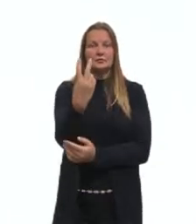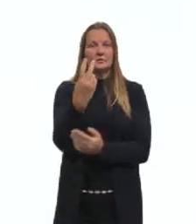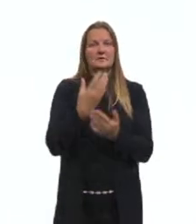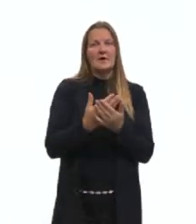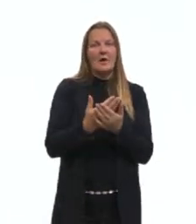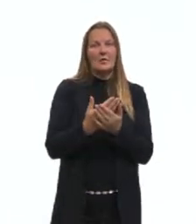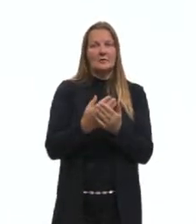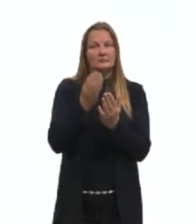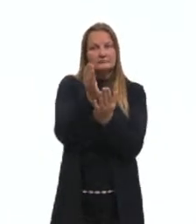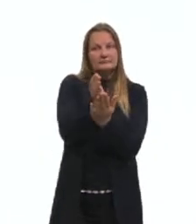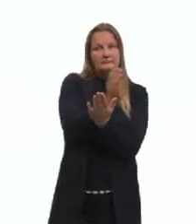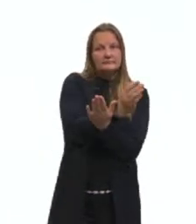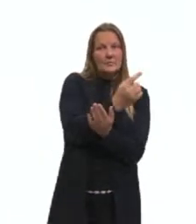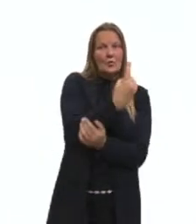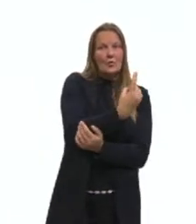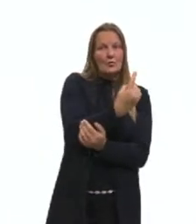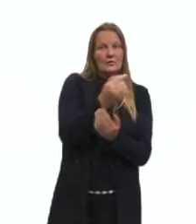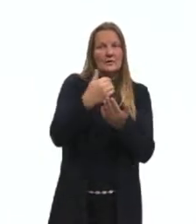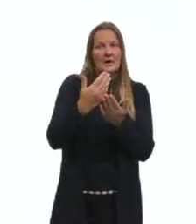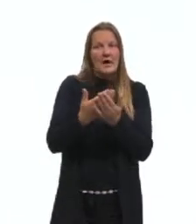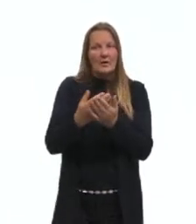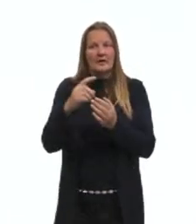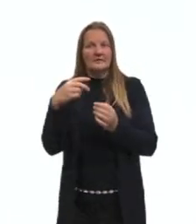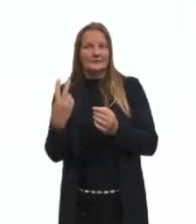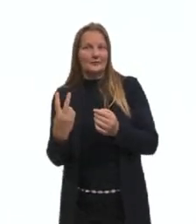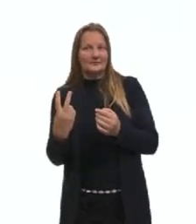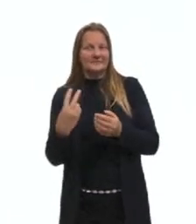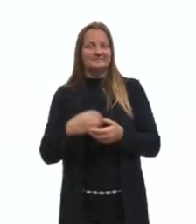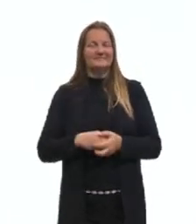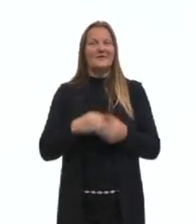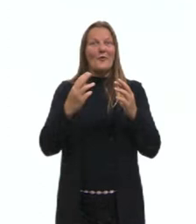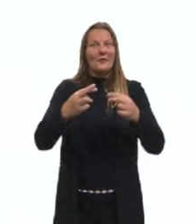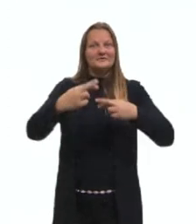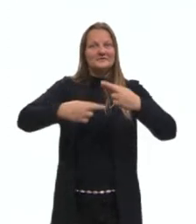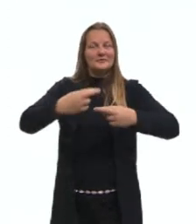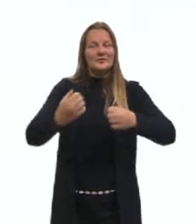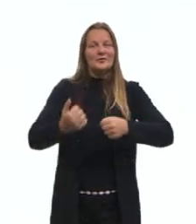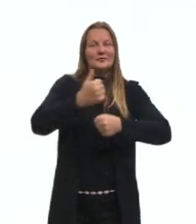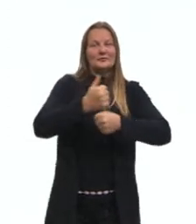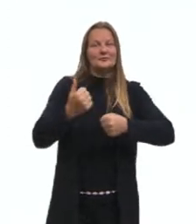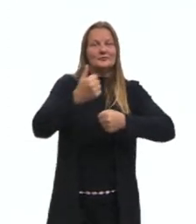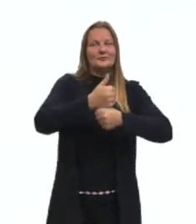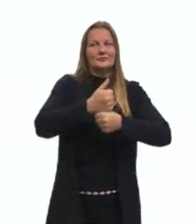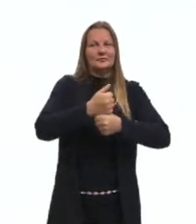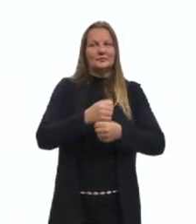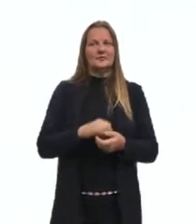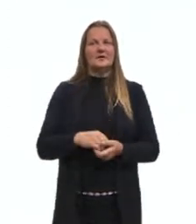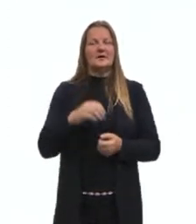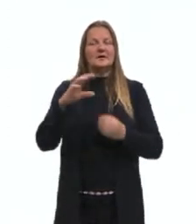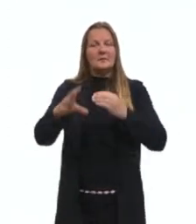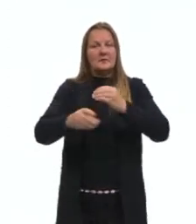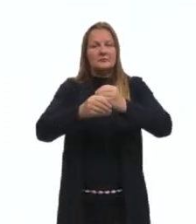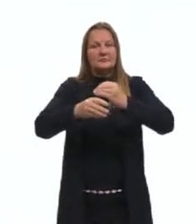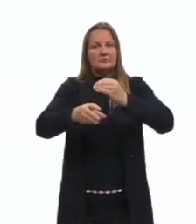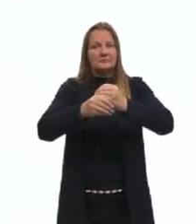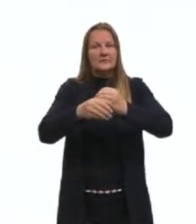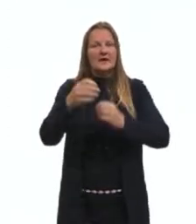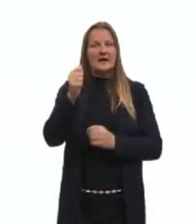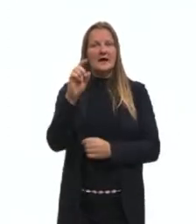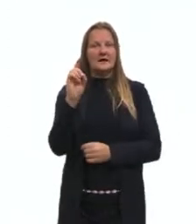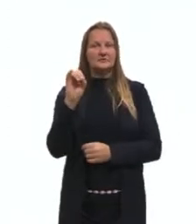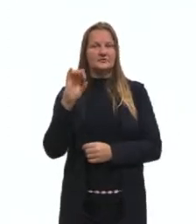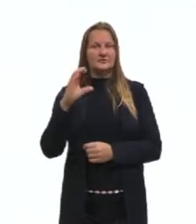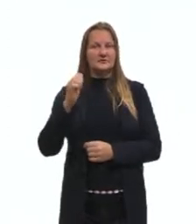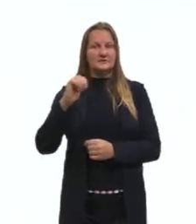só para ilustrar aqui para vocês na aula de hoje a gente vai ver a reação de substituição e a reação de adição que dentre Elas